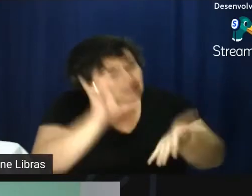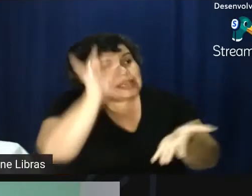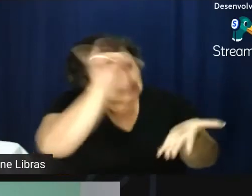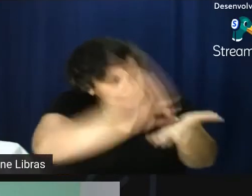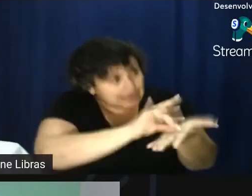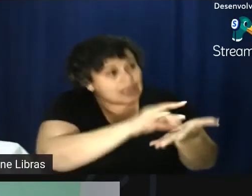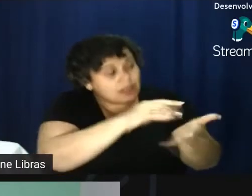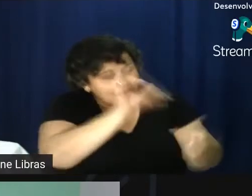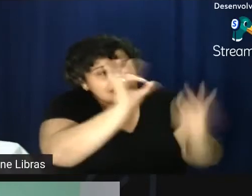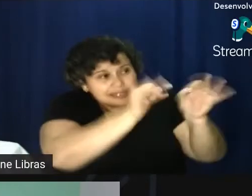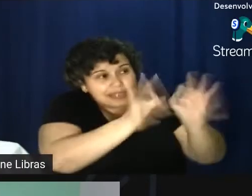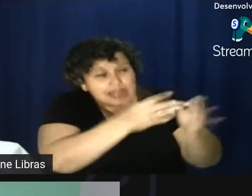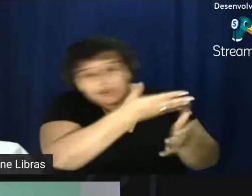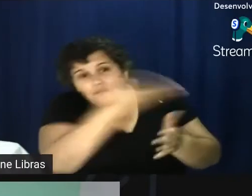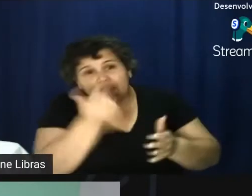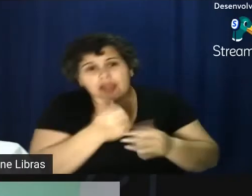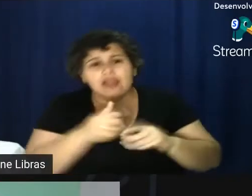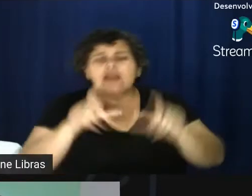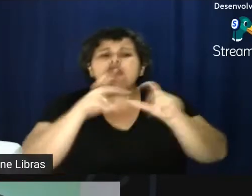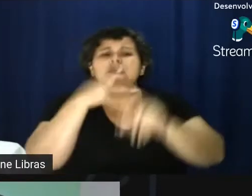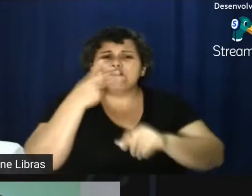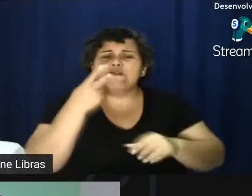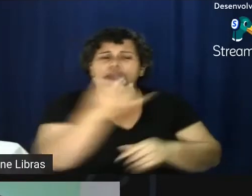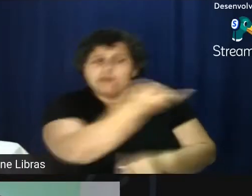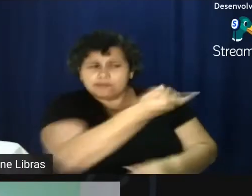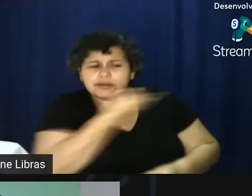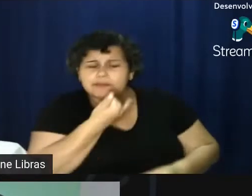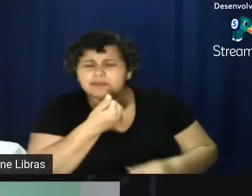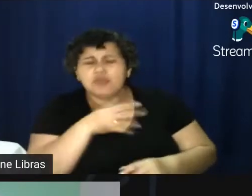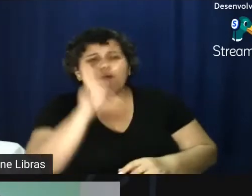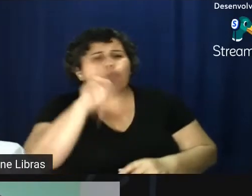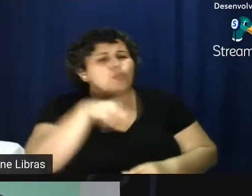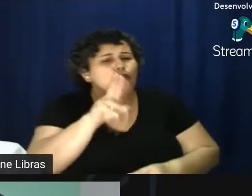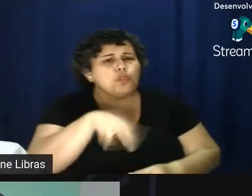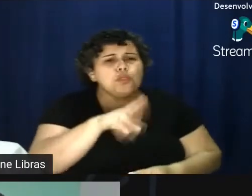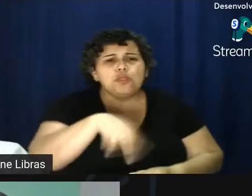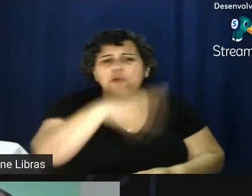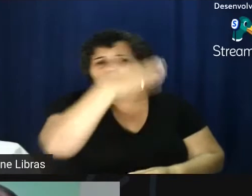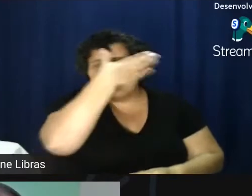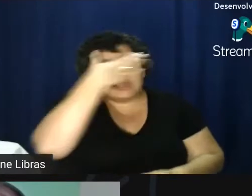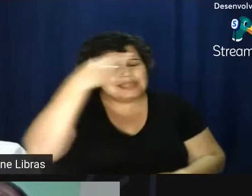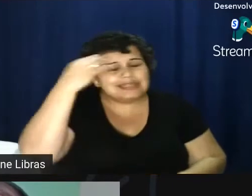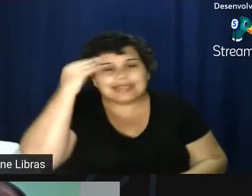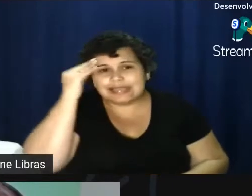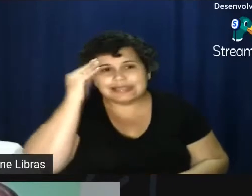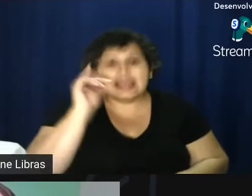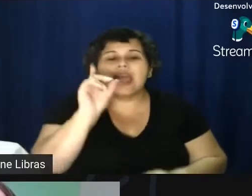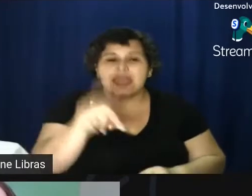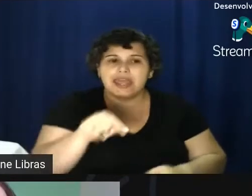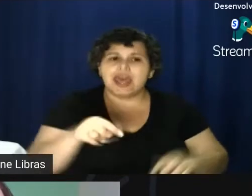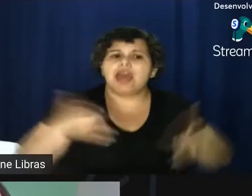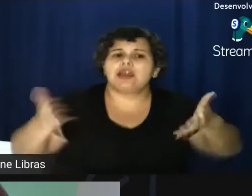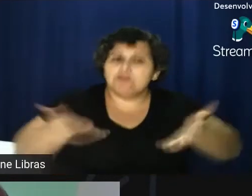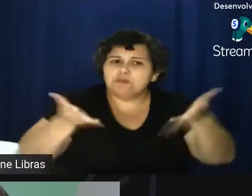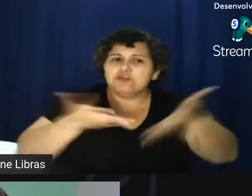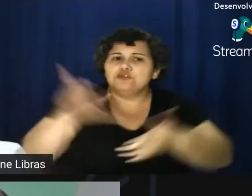assim para mim uma frase que eu nunca mais esqueci. Eu acho que é a frase que sempre me motiva todos os dias,